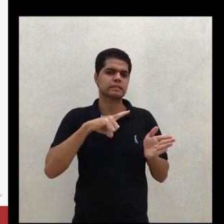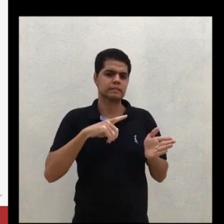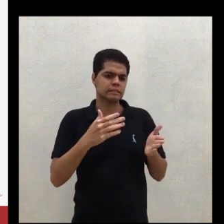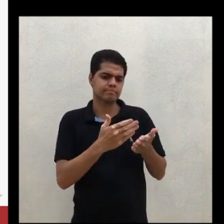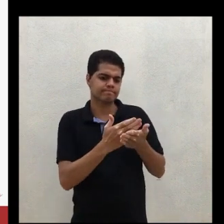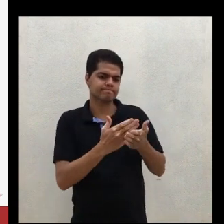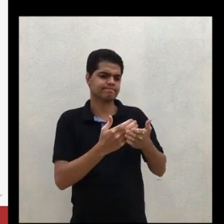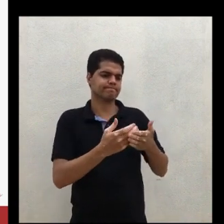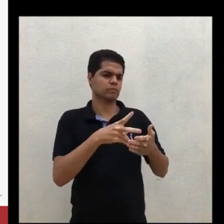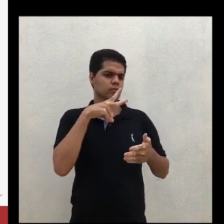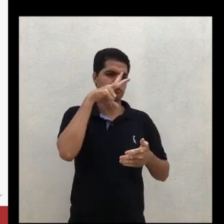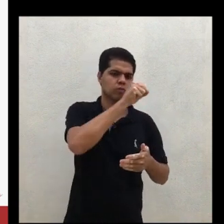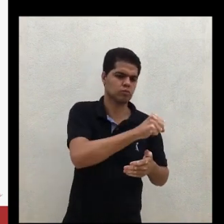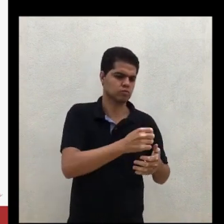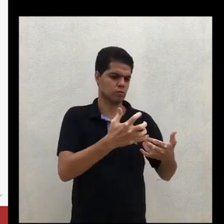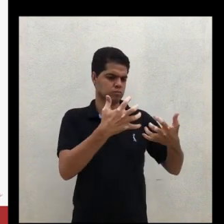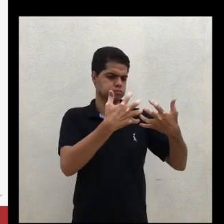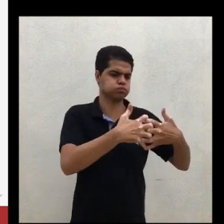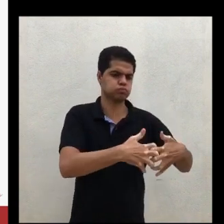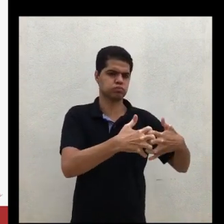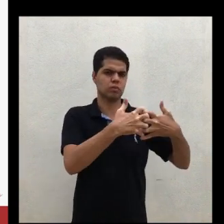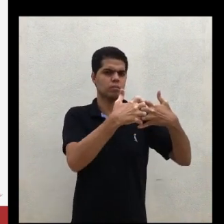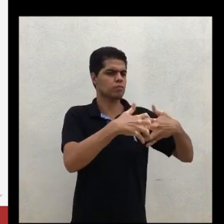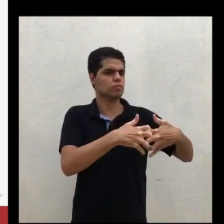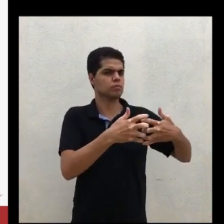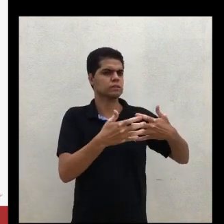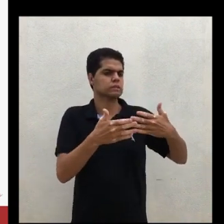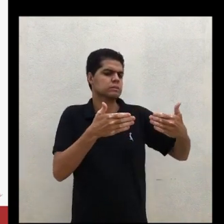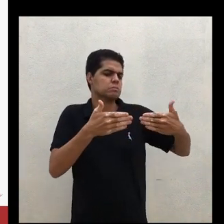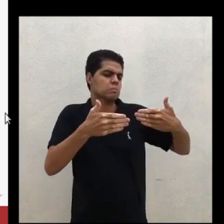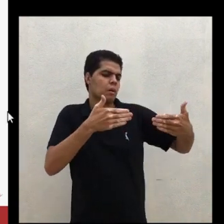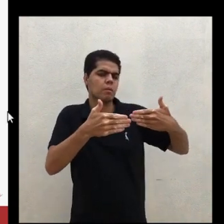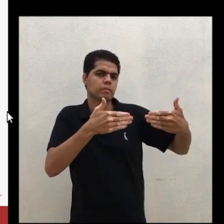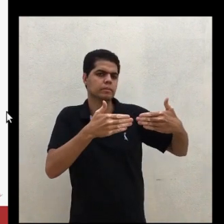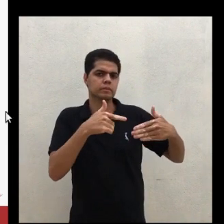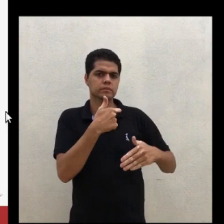nítida entre esses descritores, perto, moderado e longe. Tá?